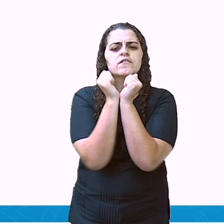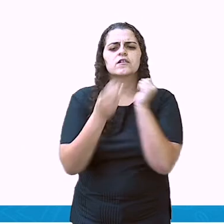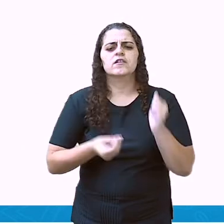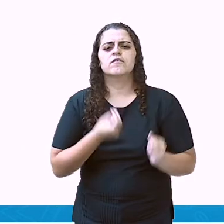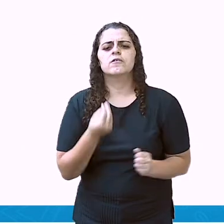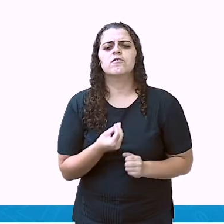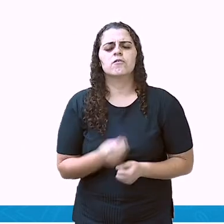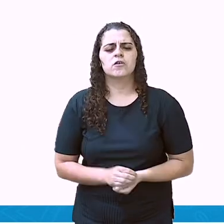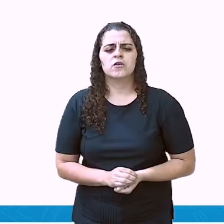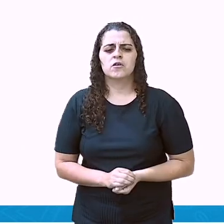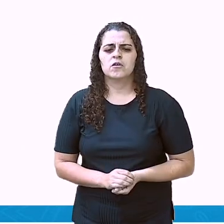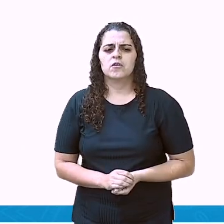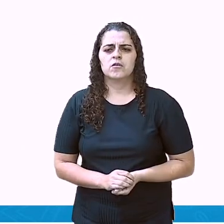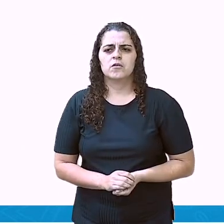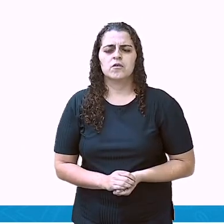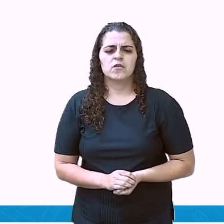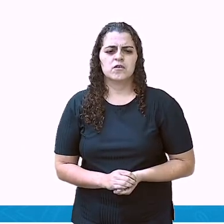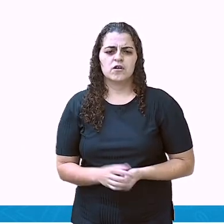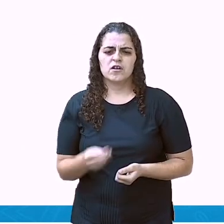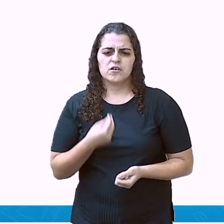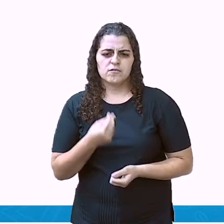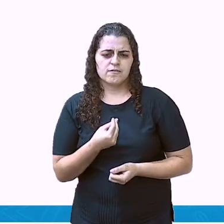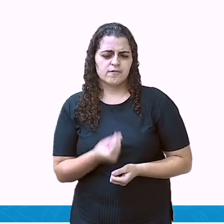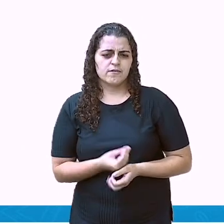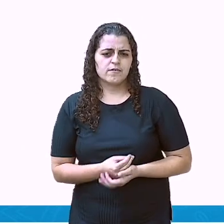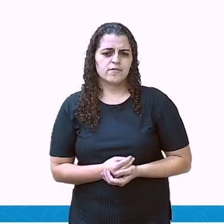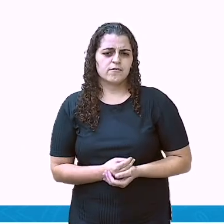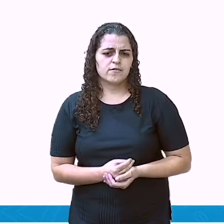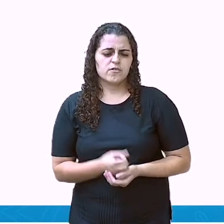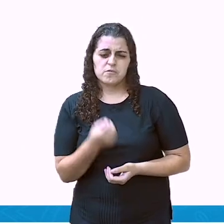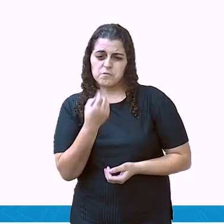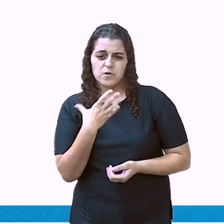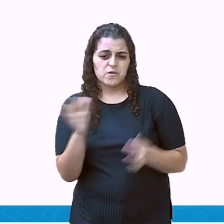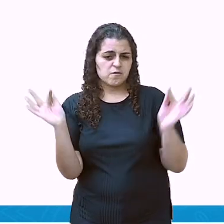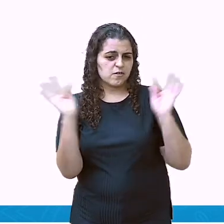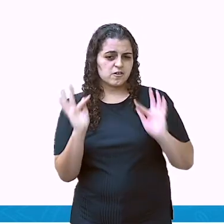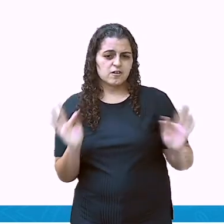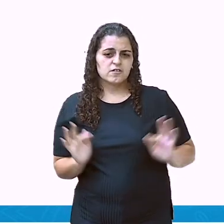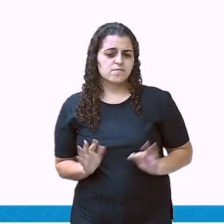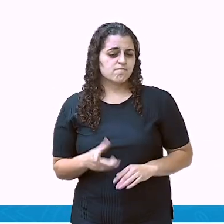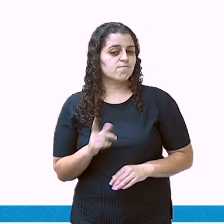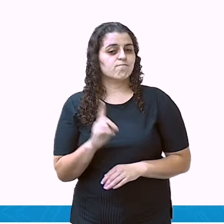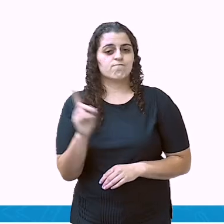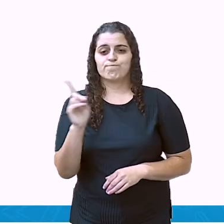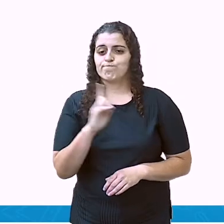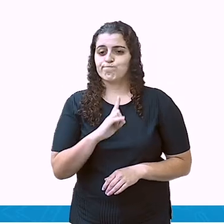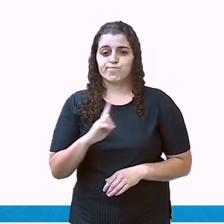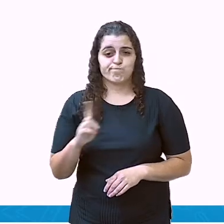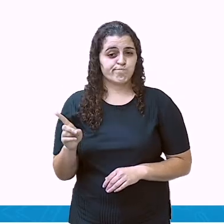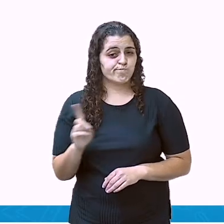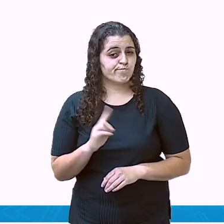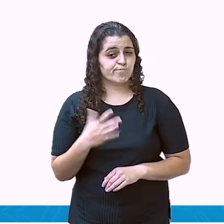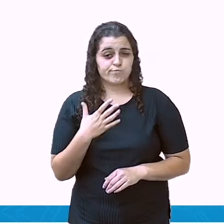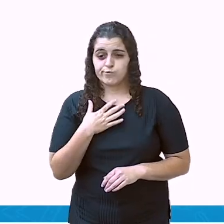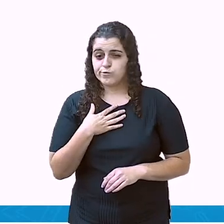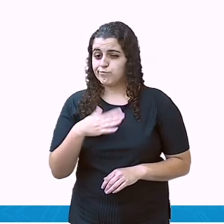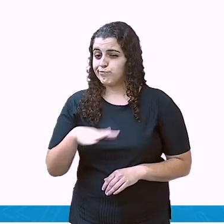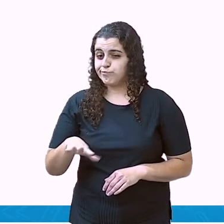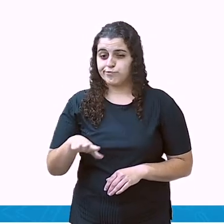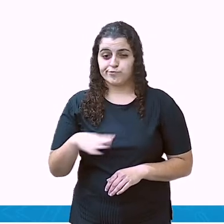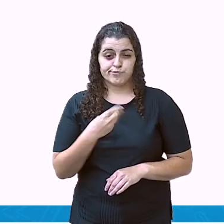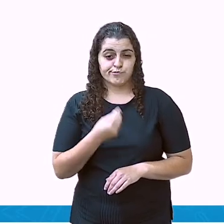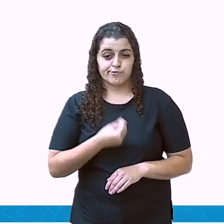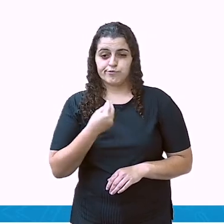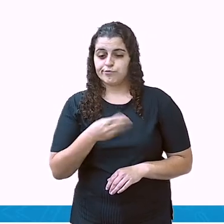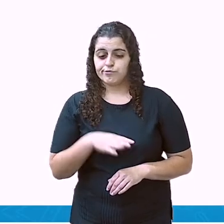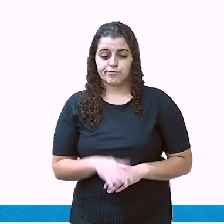dessa forma, eles viviam de boa? Não. Eles não gostavam de viver